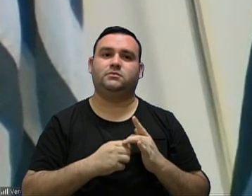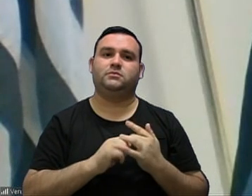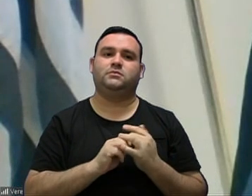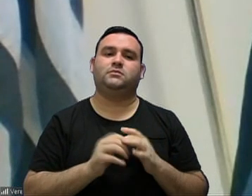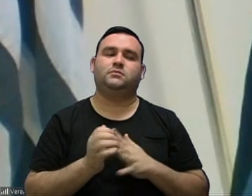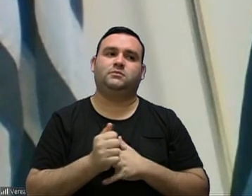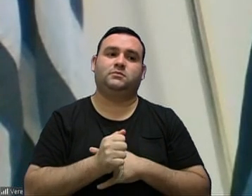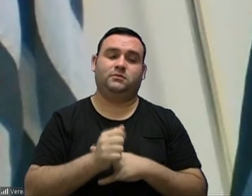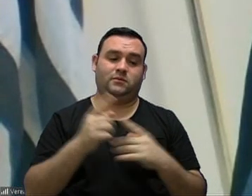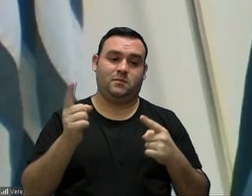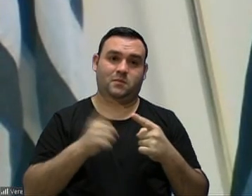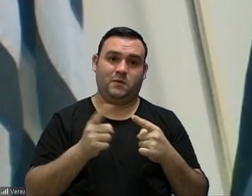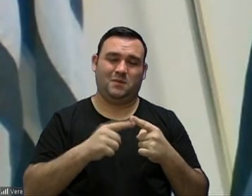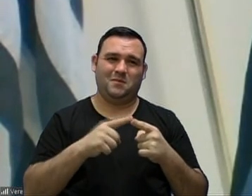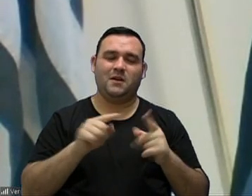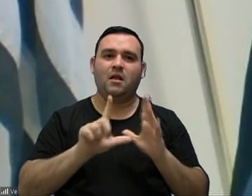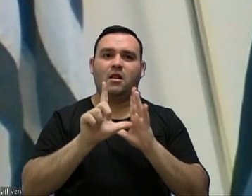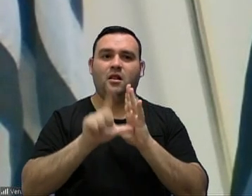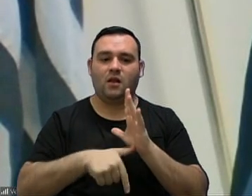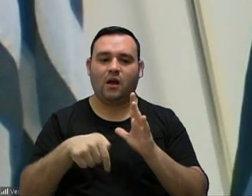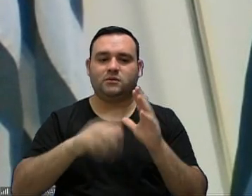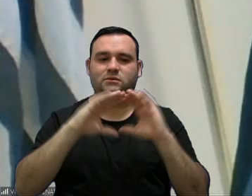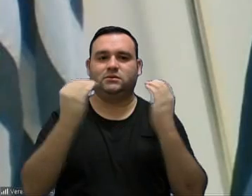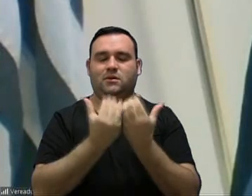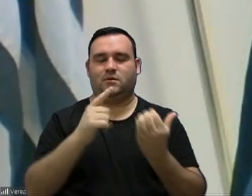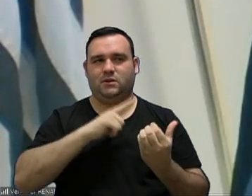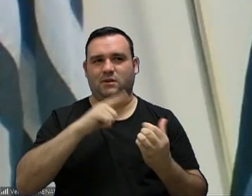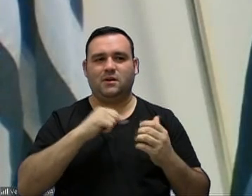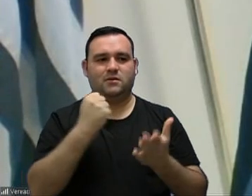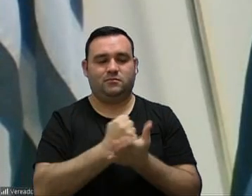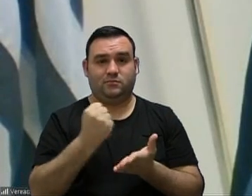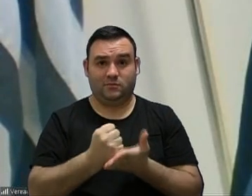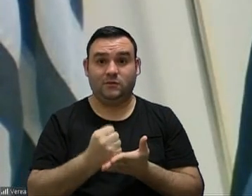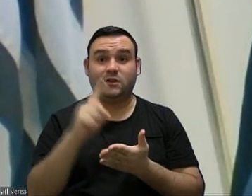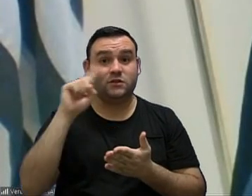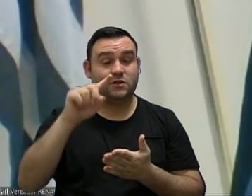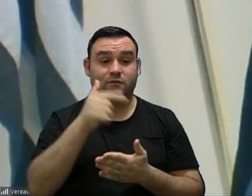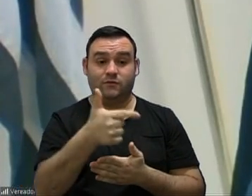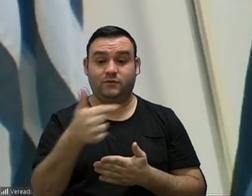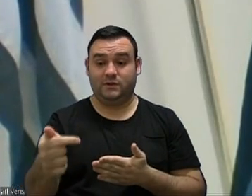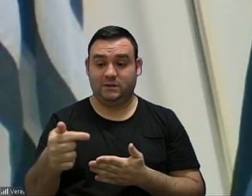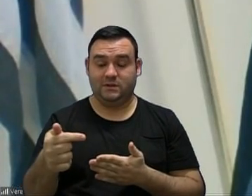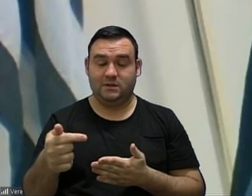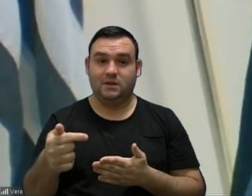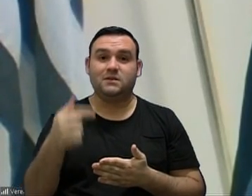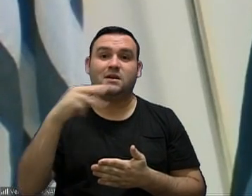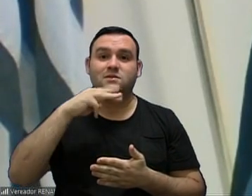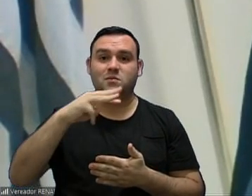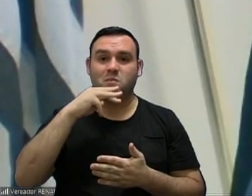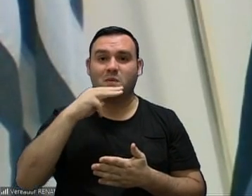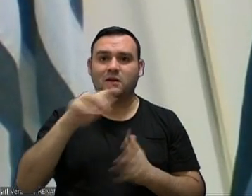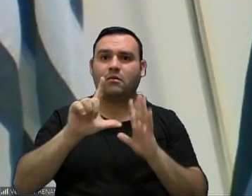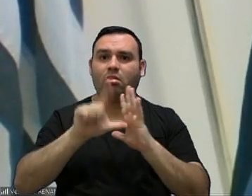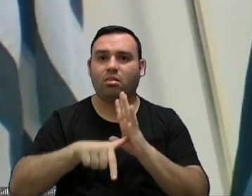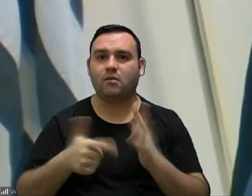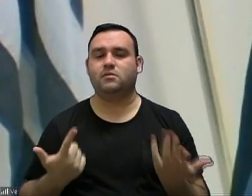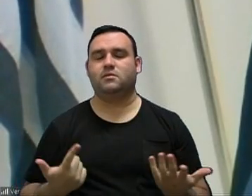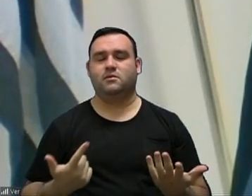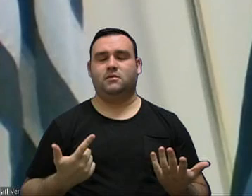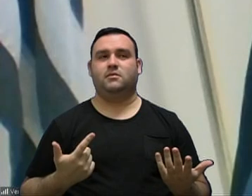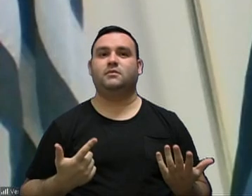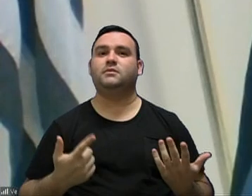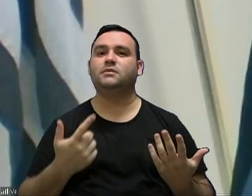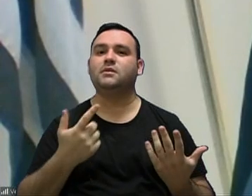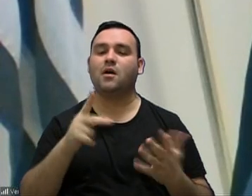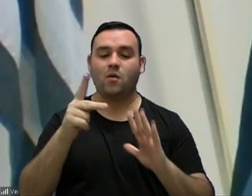que, primeiro, foi protocolado tardiamente aqui na casa. O protocolo, presidente, é do dia 27 de março. E